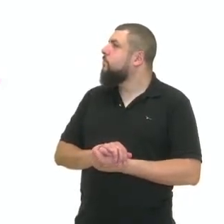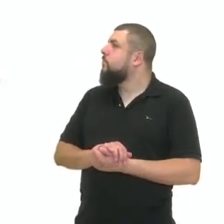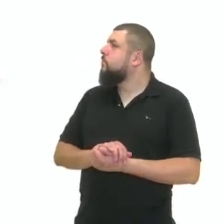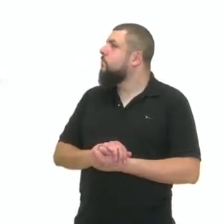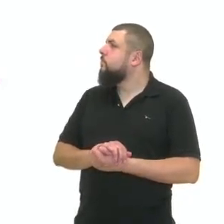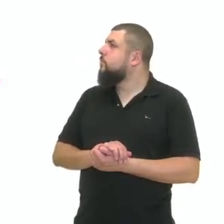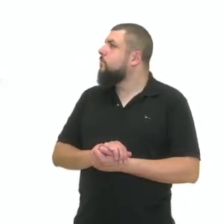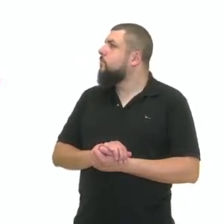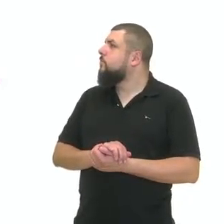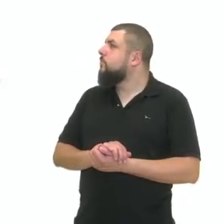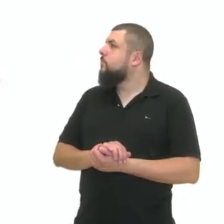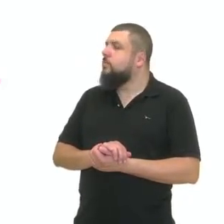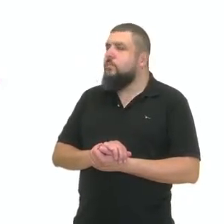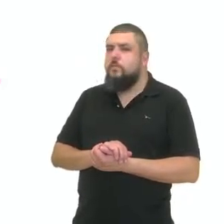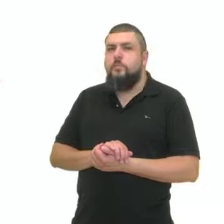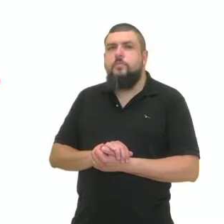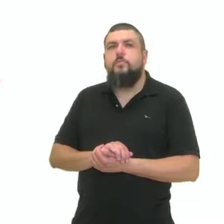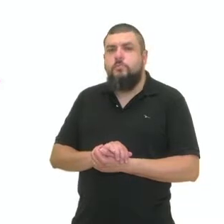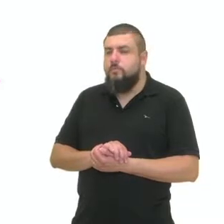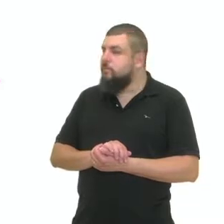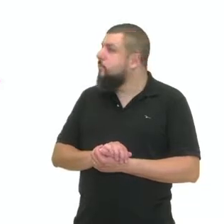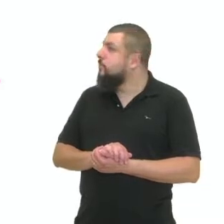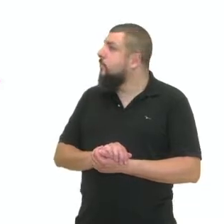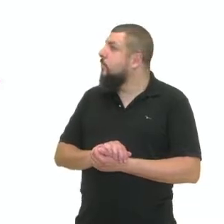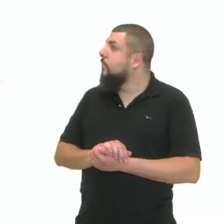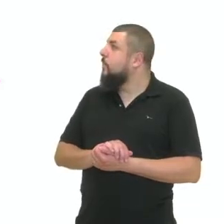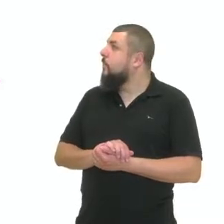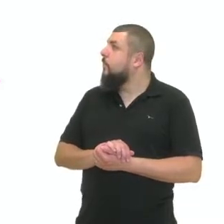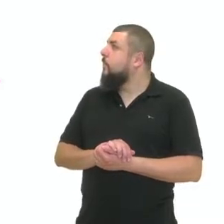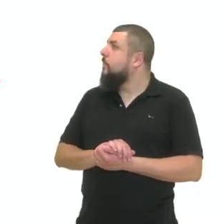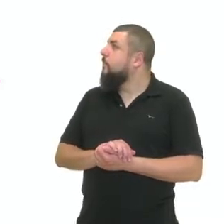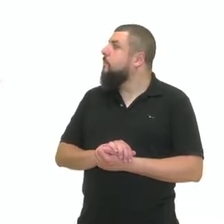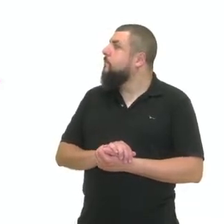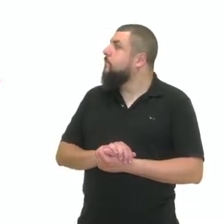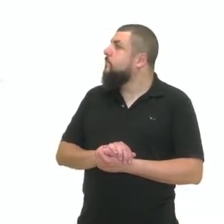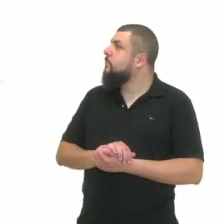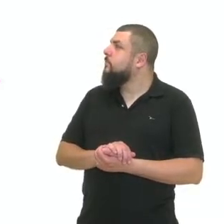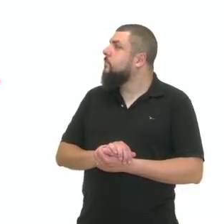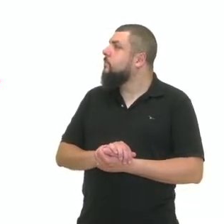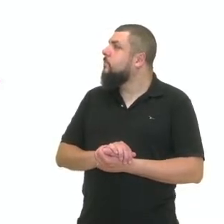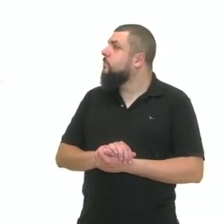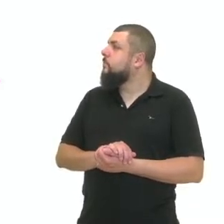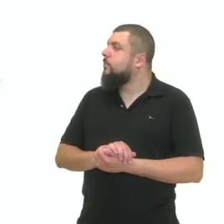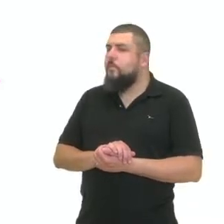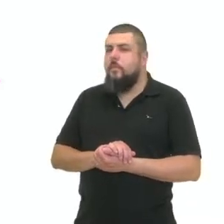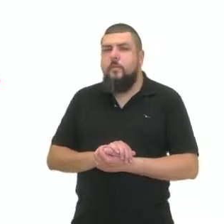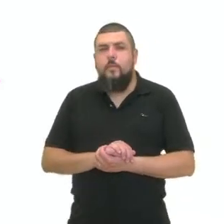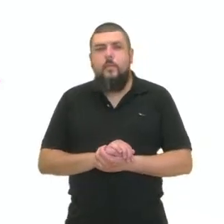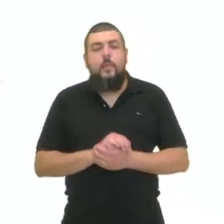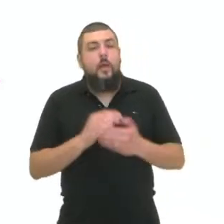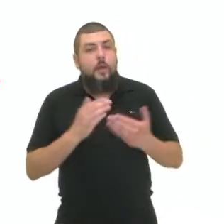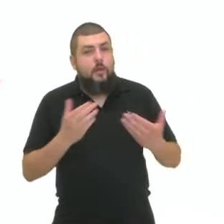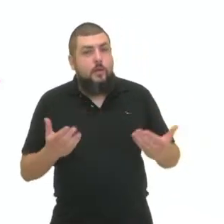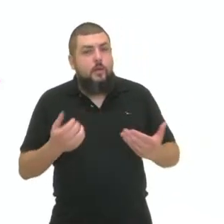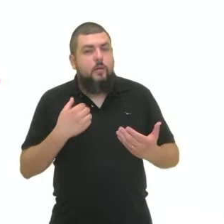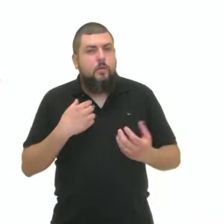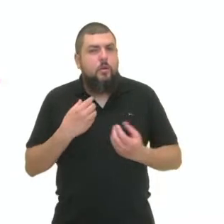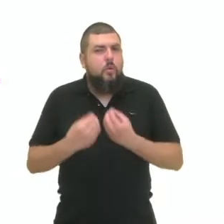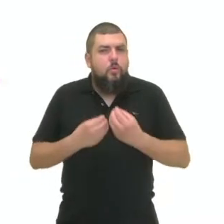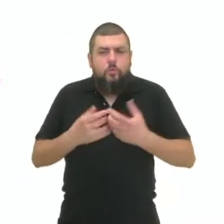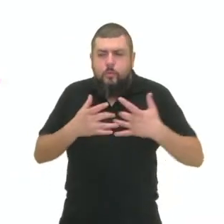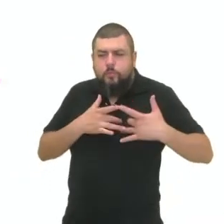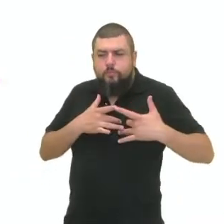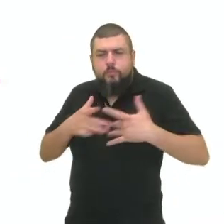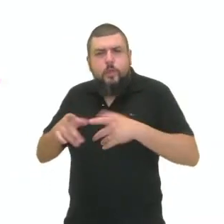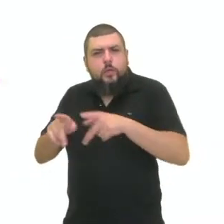ginásio internacional Newton de Faria, pela Prefeitura de Anápolis. Então, a Prefeitura aqui